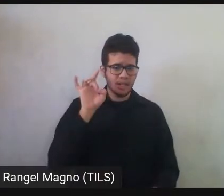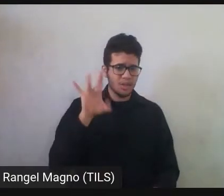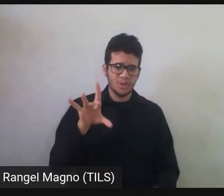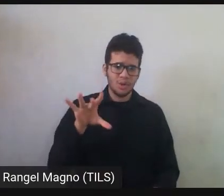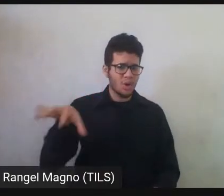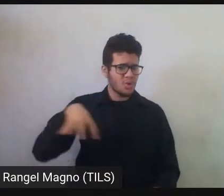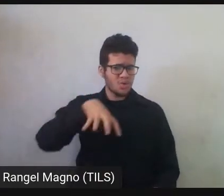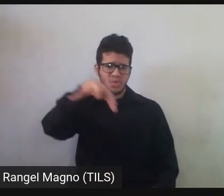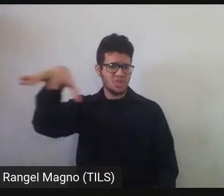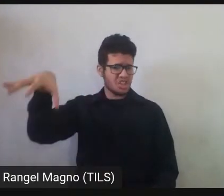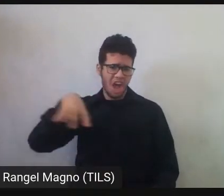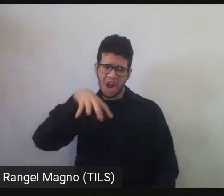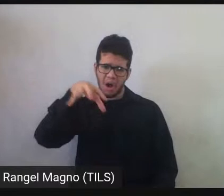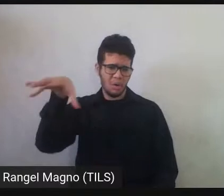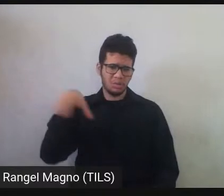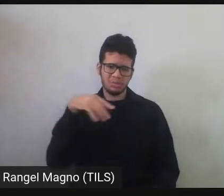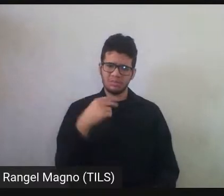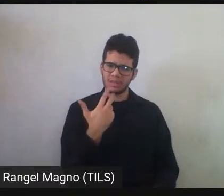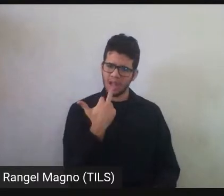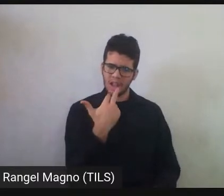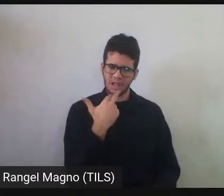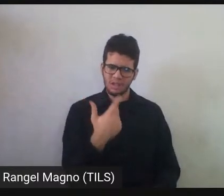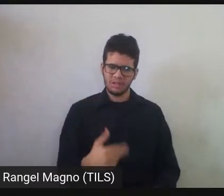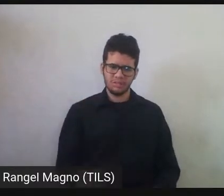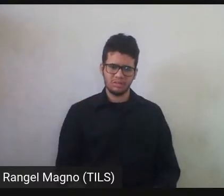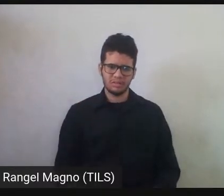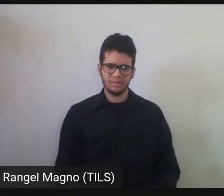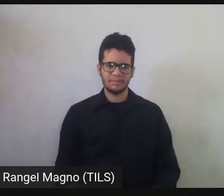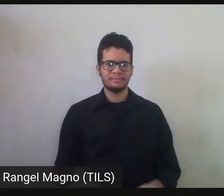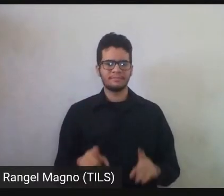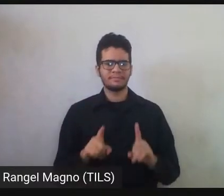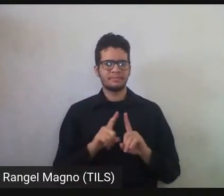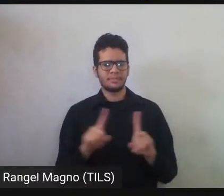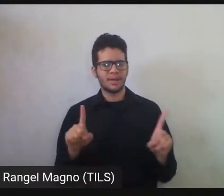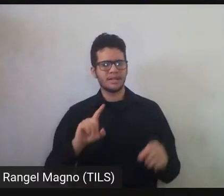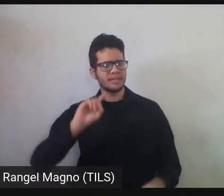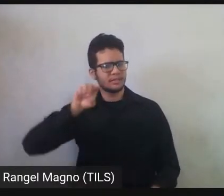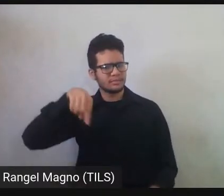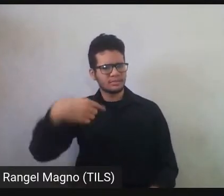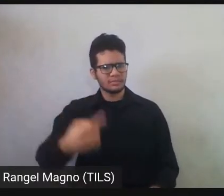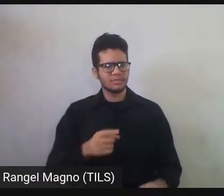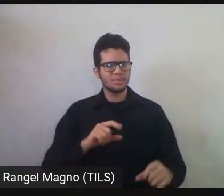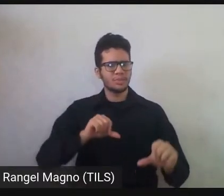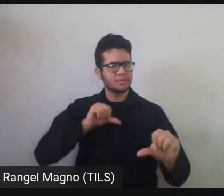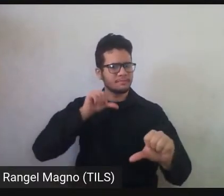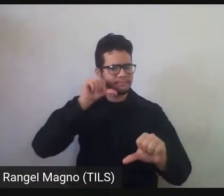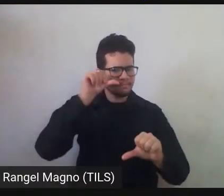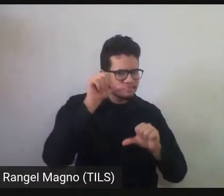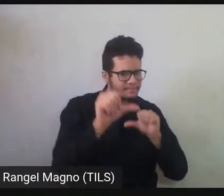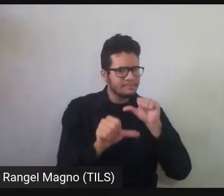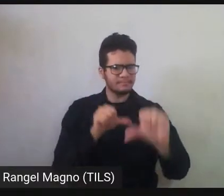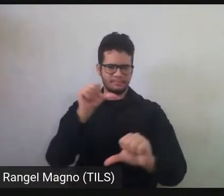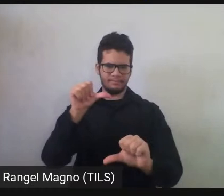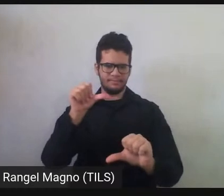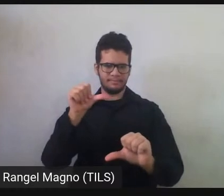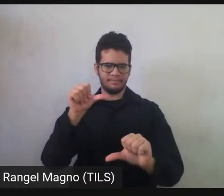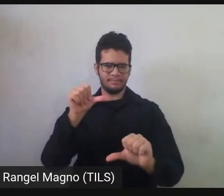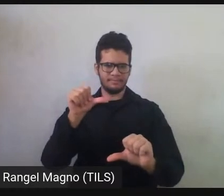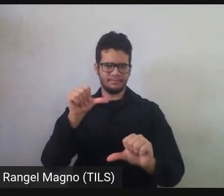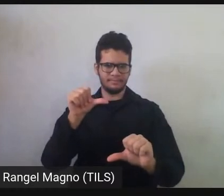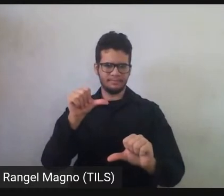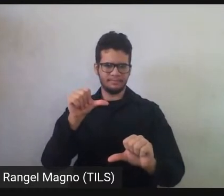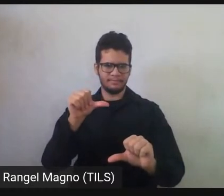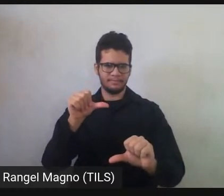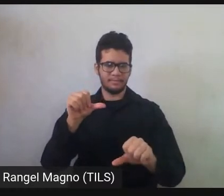de língua e diz assim língua e linguagem não é senão uma generalização da outra e nós sabemos no curso de